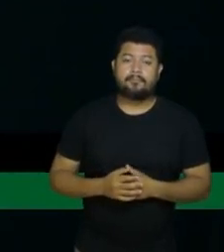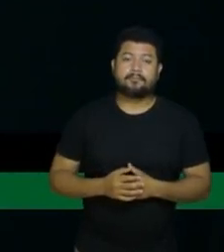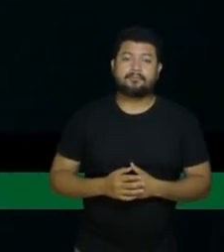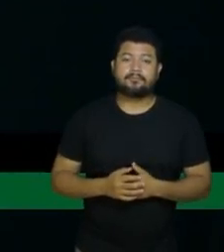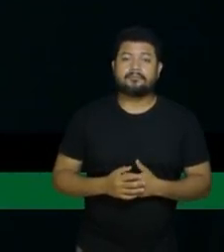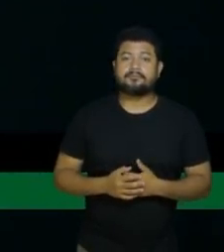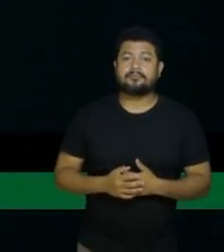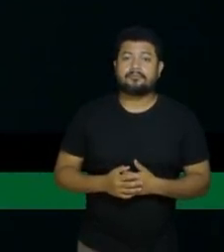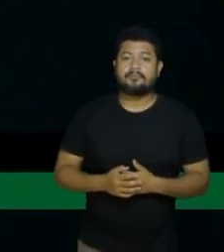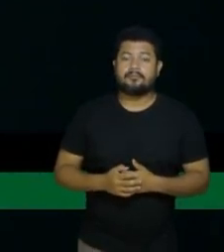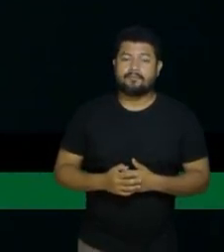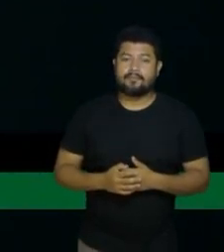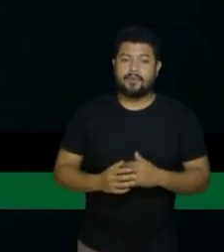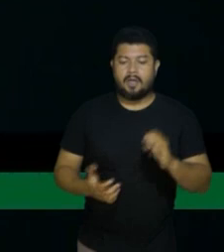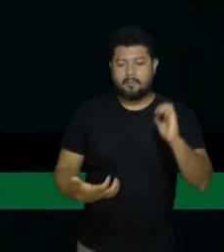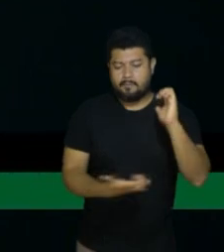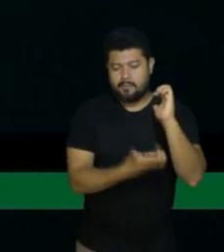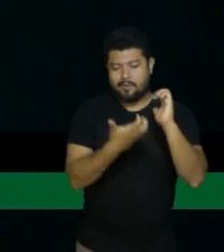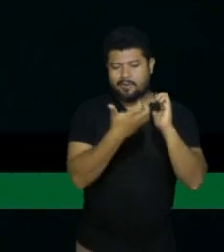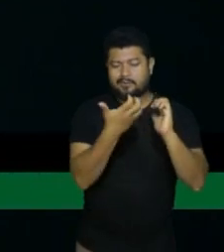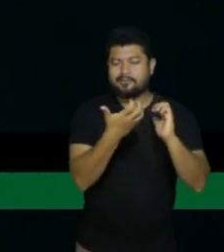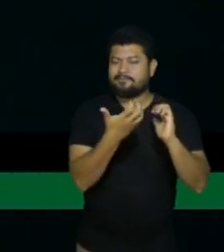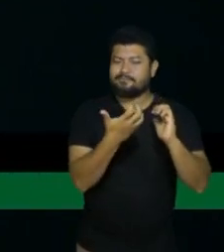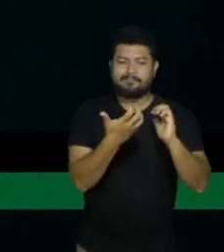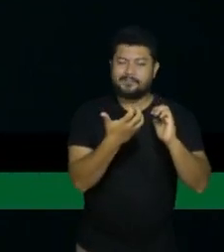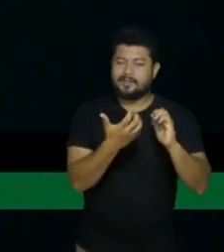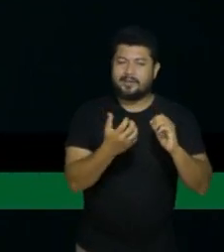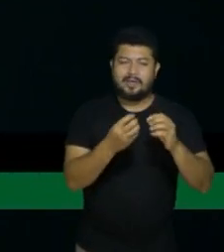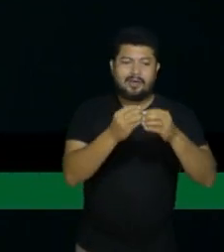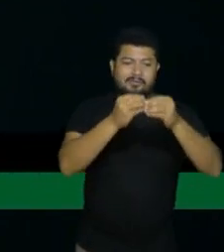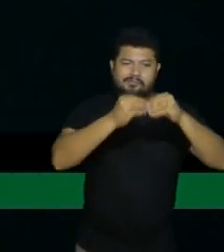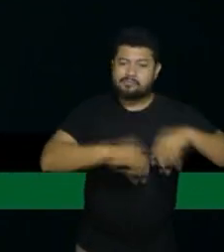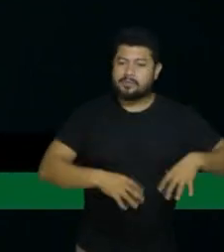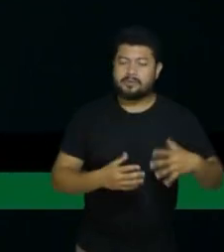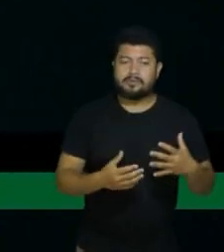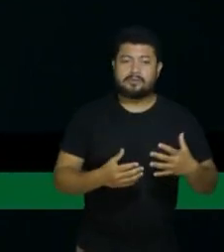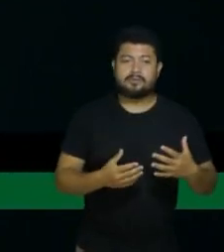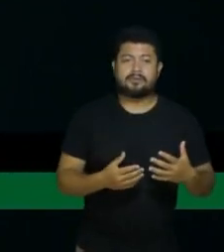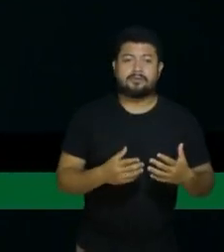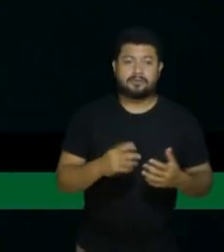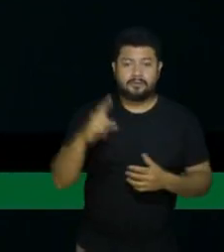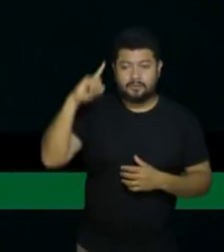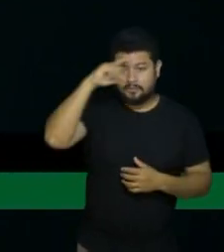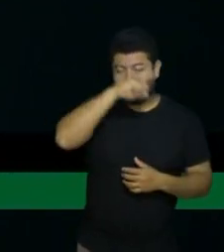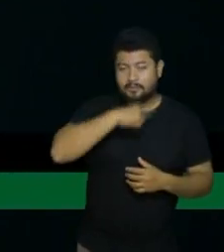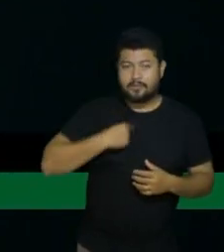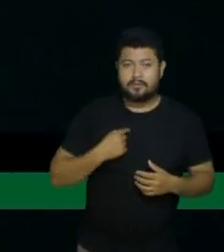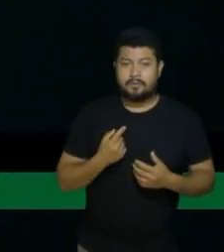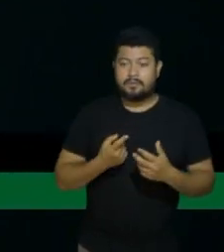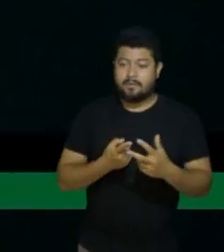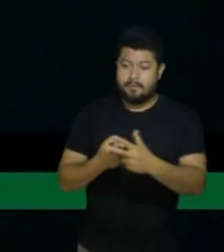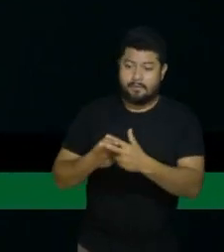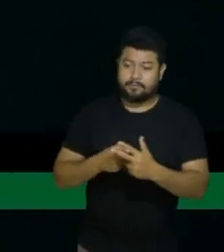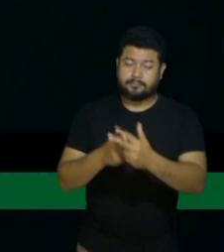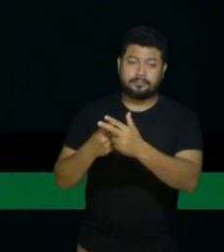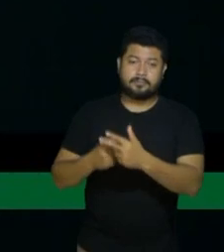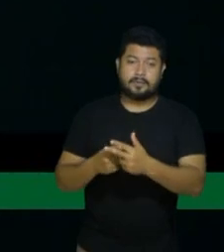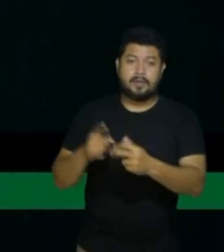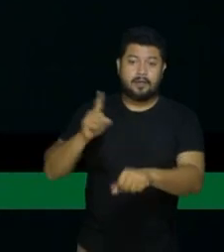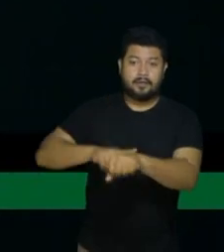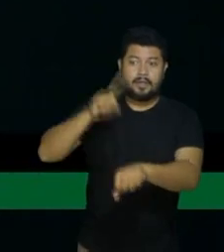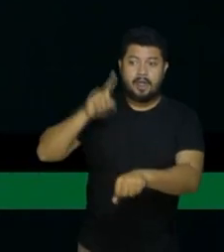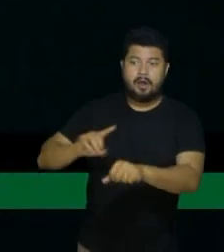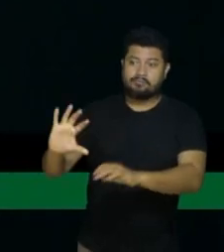é uma praga que atrapalha até mesmo a recuperação das cidades atingidas na hora da tragédia